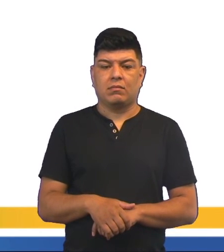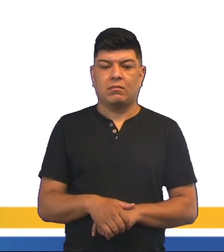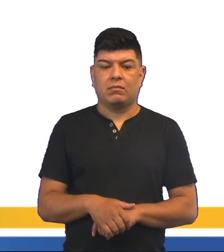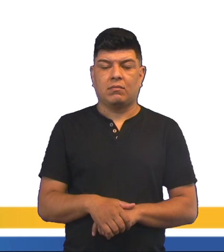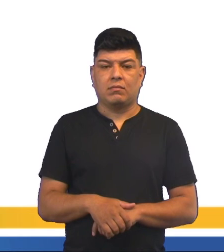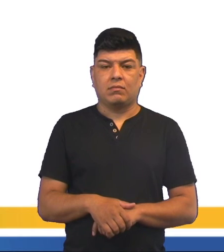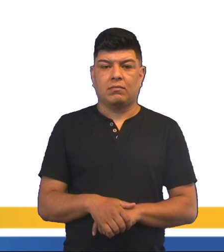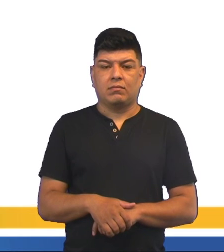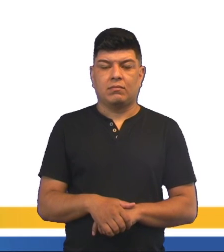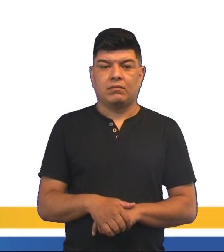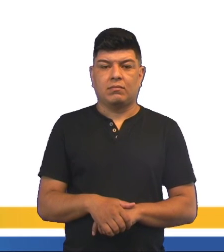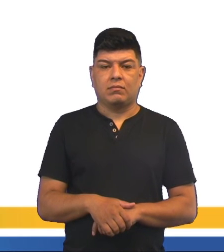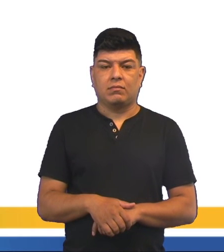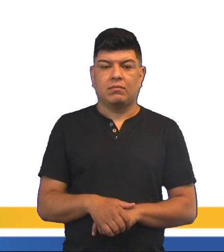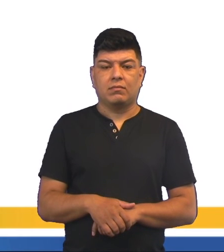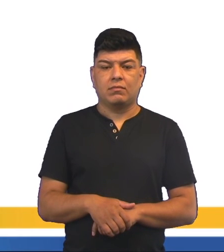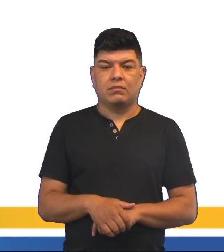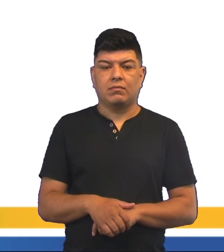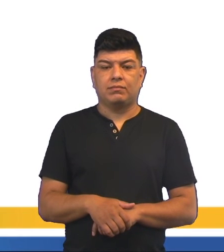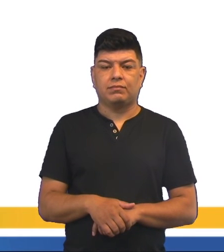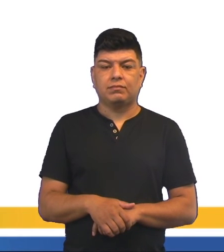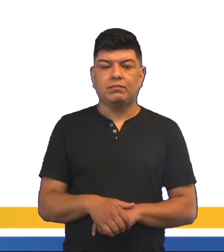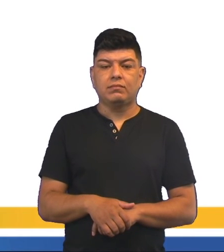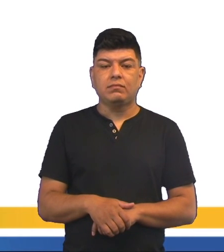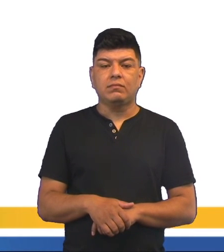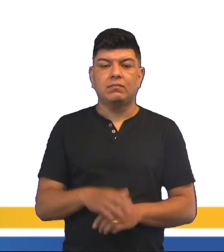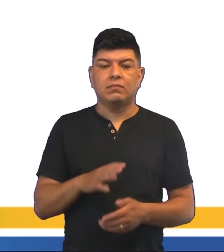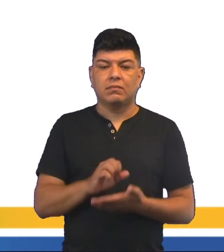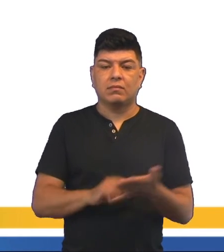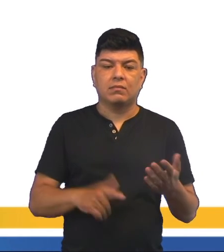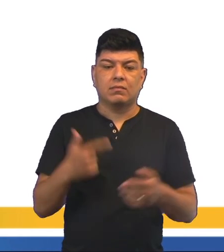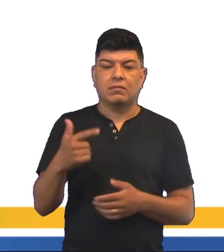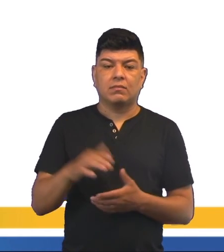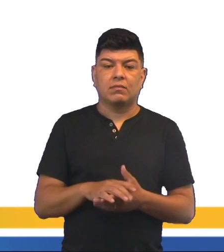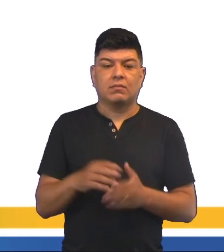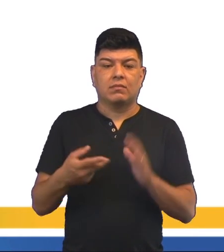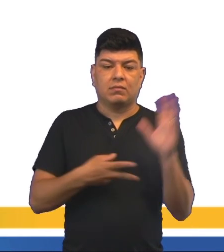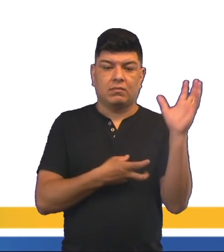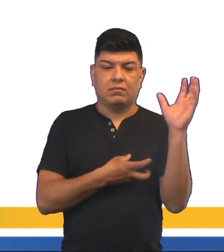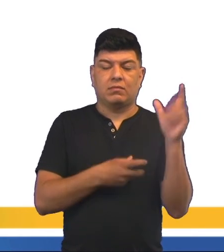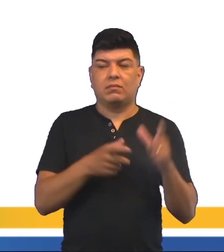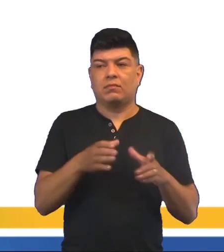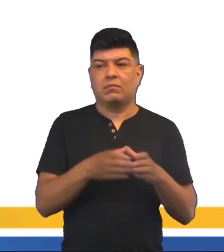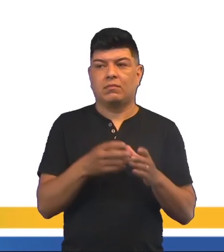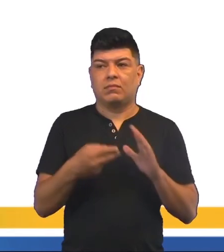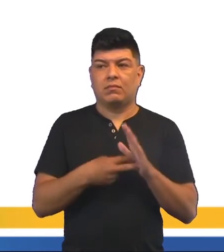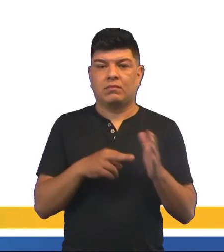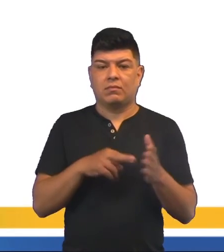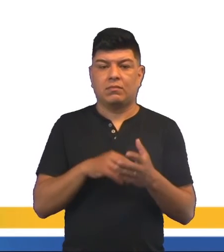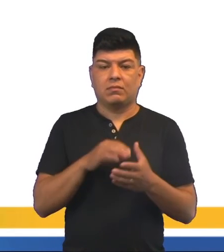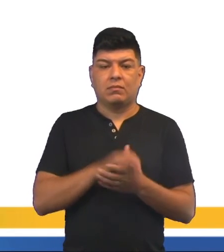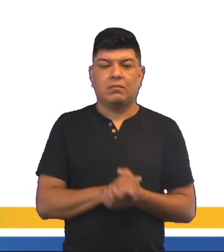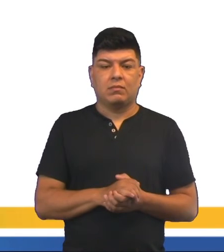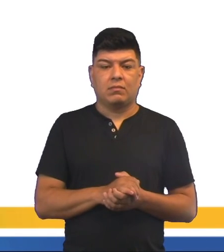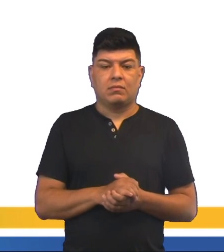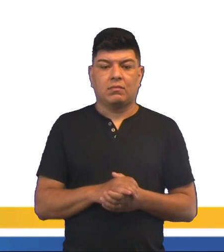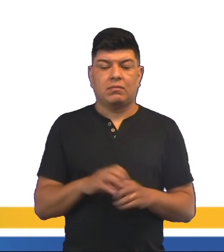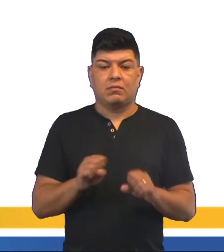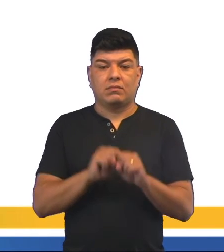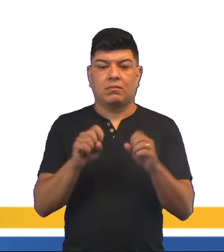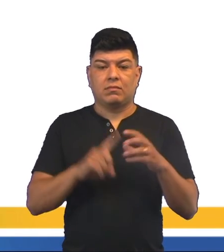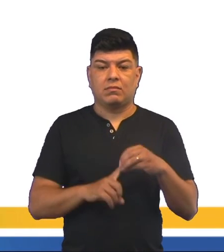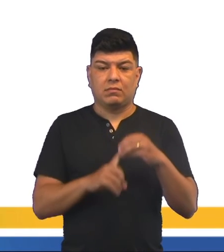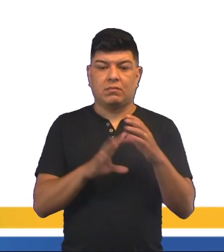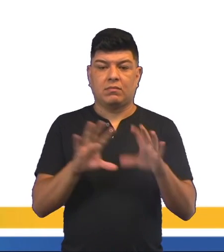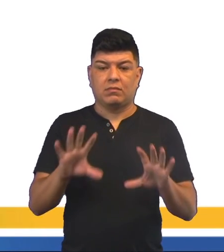Aí. Agora vamos a mais uma questão, né? O que são as reservas extrativistas, né? É